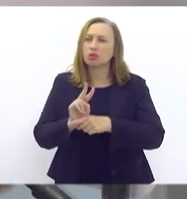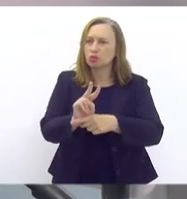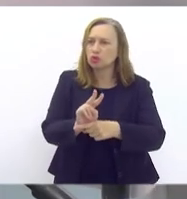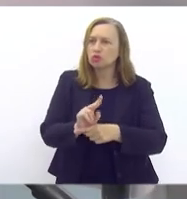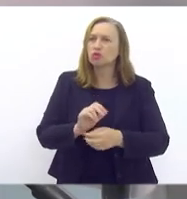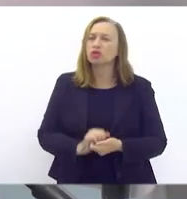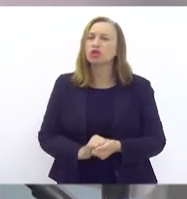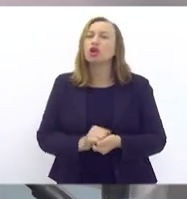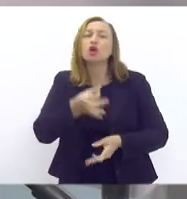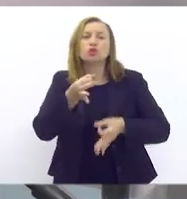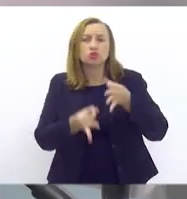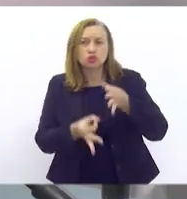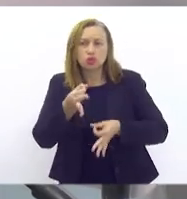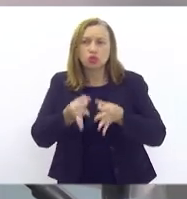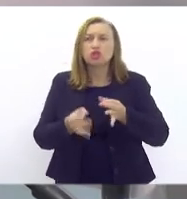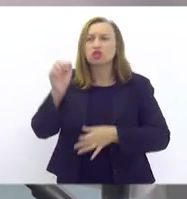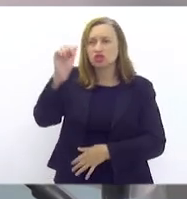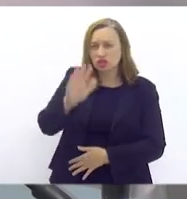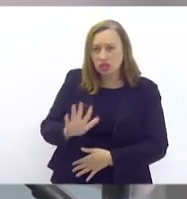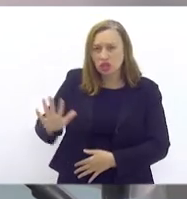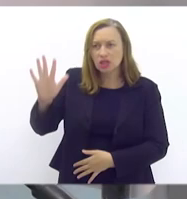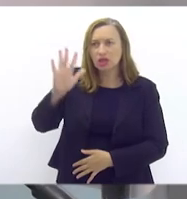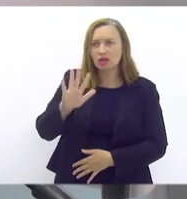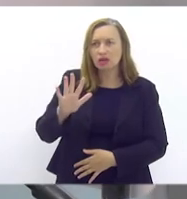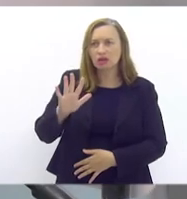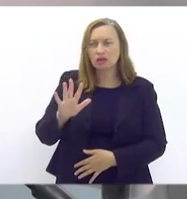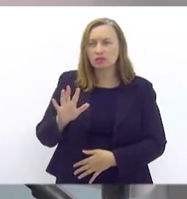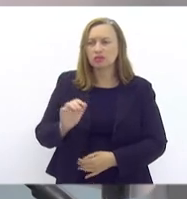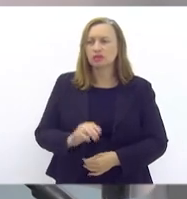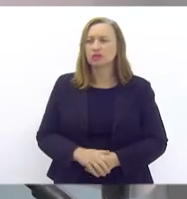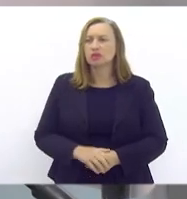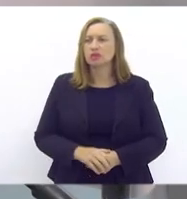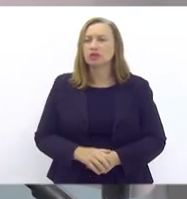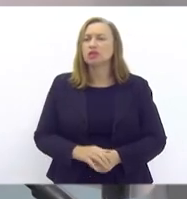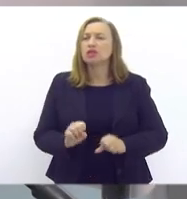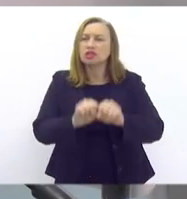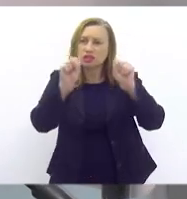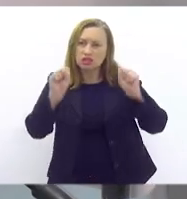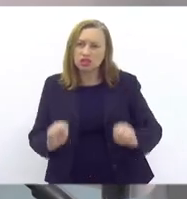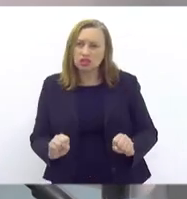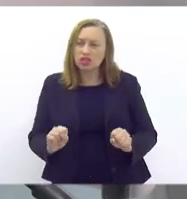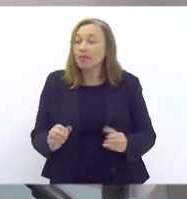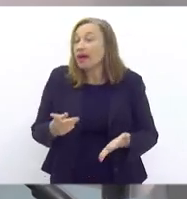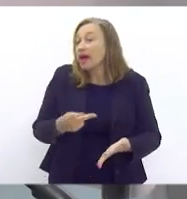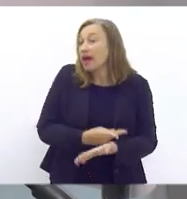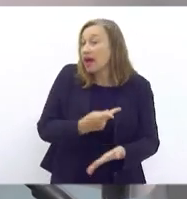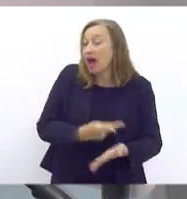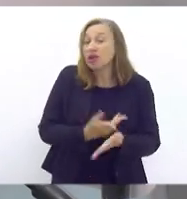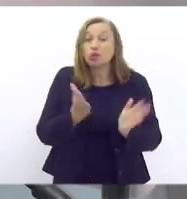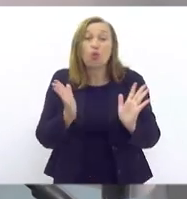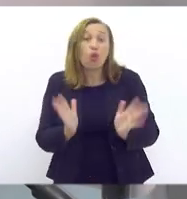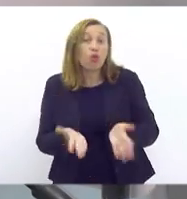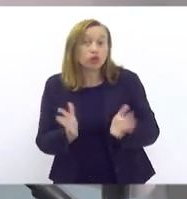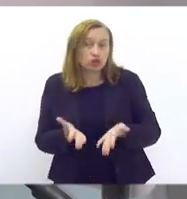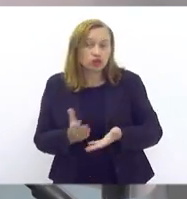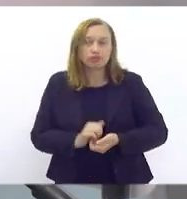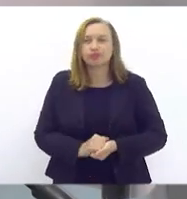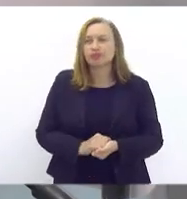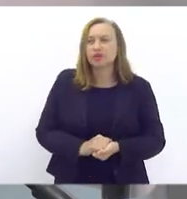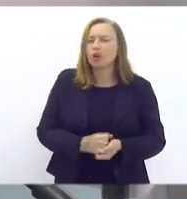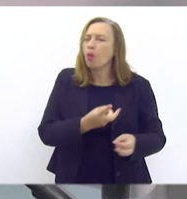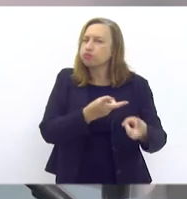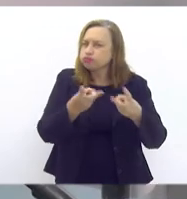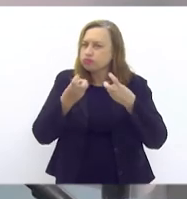dos juízes de modo geral na perpetuação desse sistema injusto hoje eh a gente